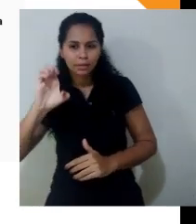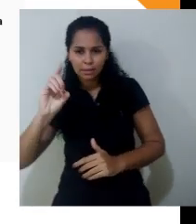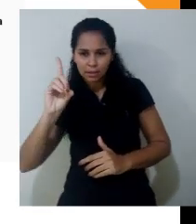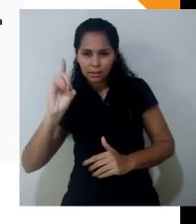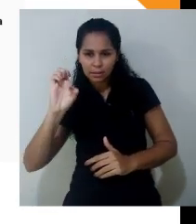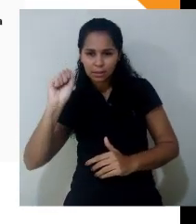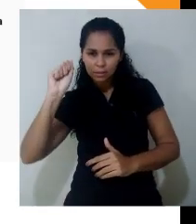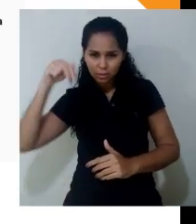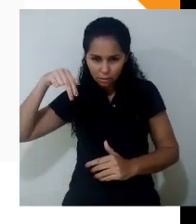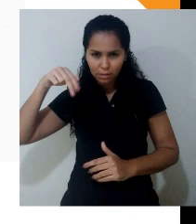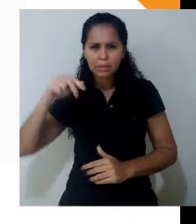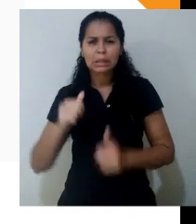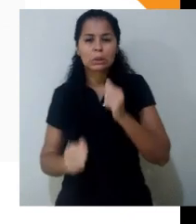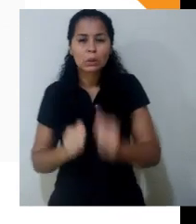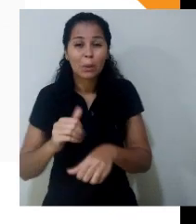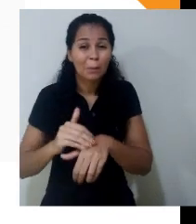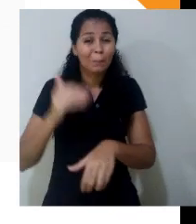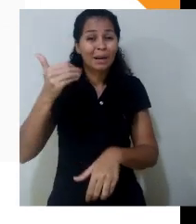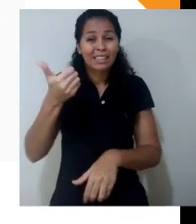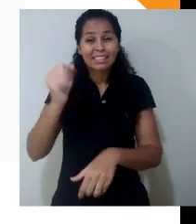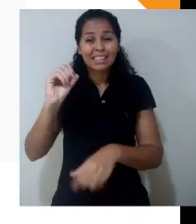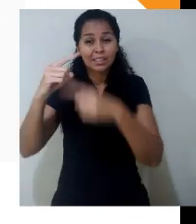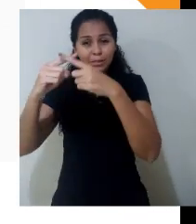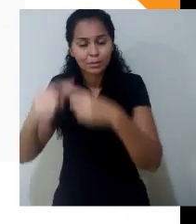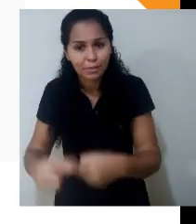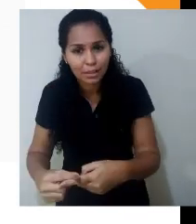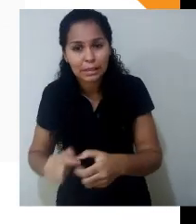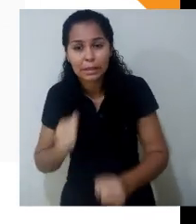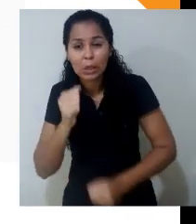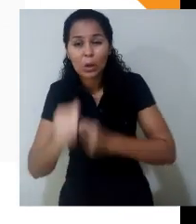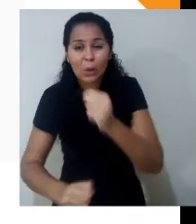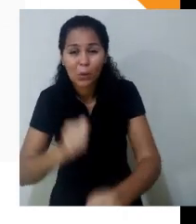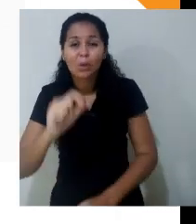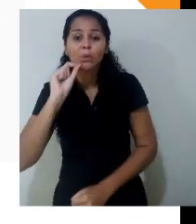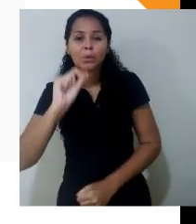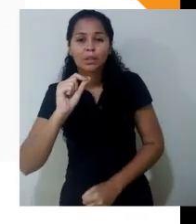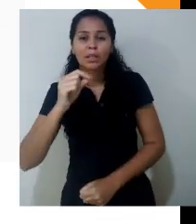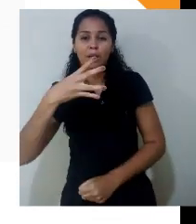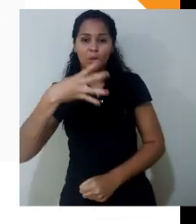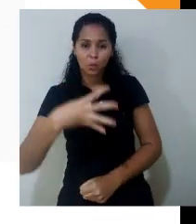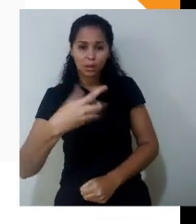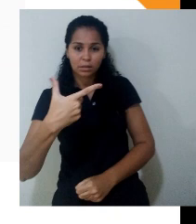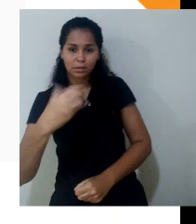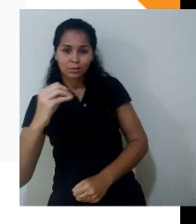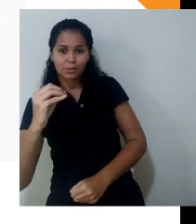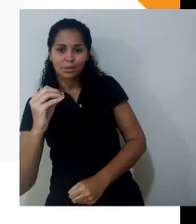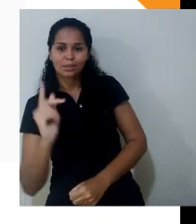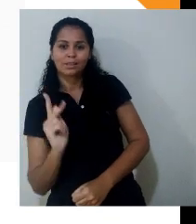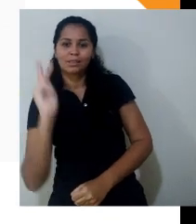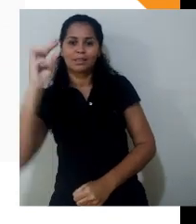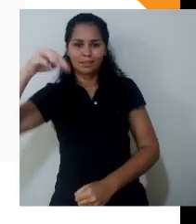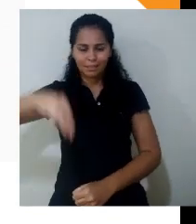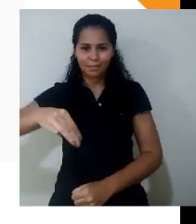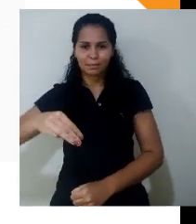correu 10 vezes mais que o grego. Logo, ele correu 420 quilômetros. Para fazer a